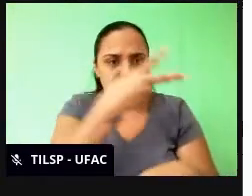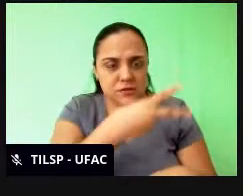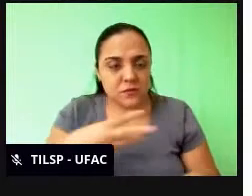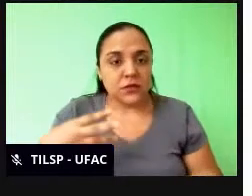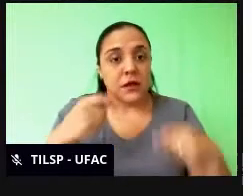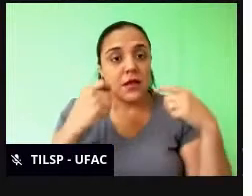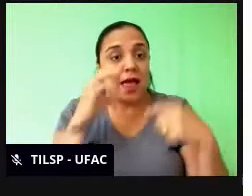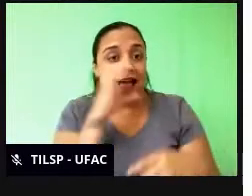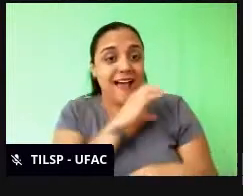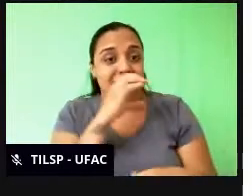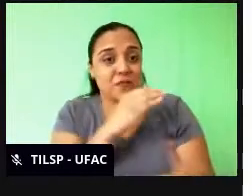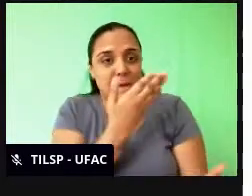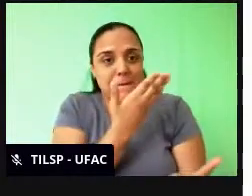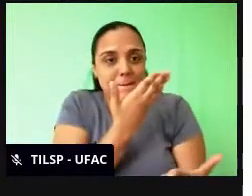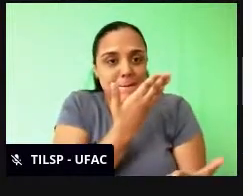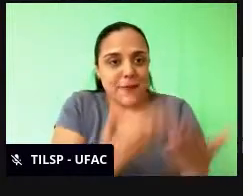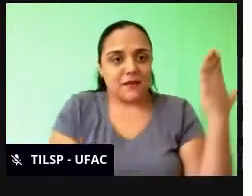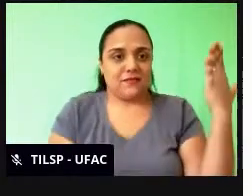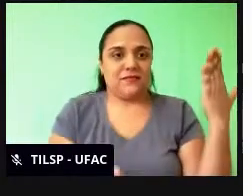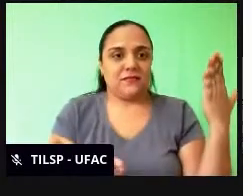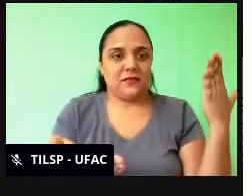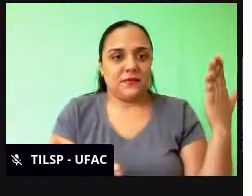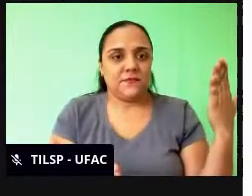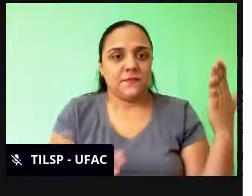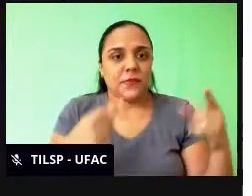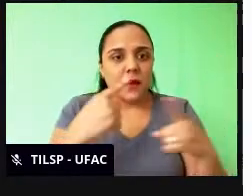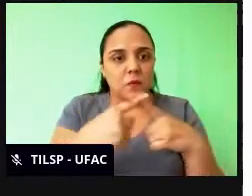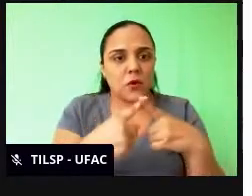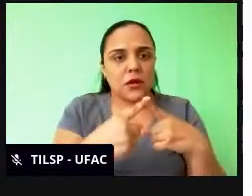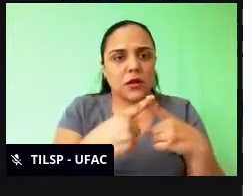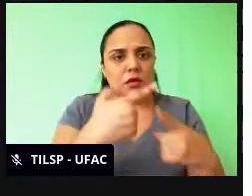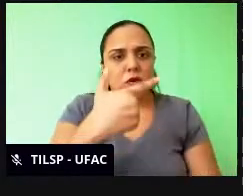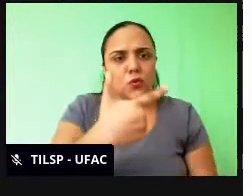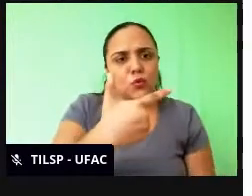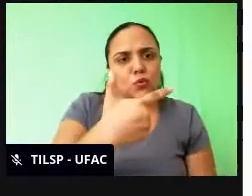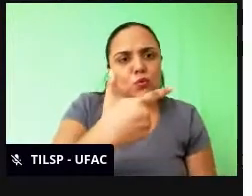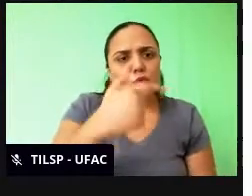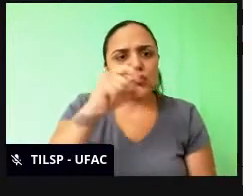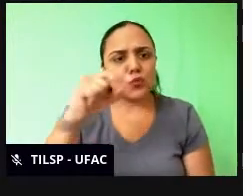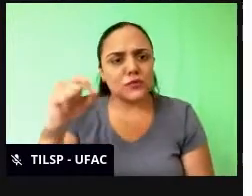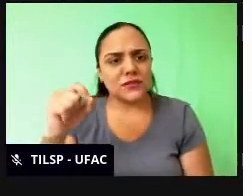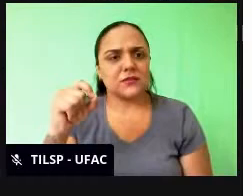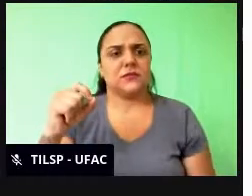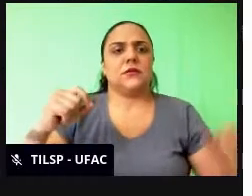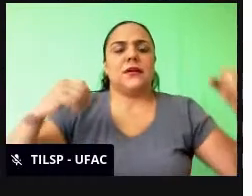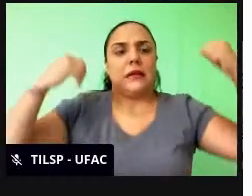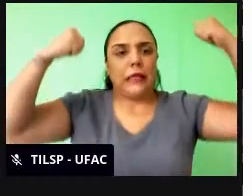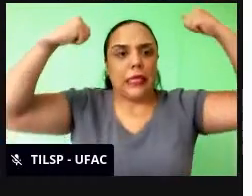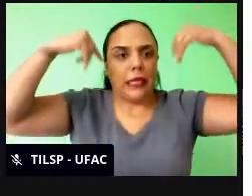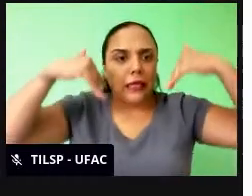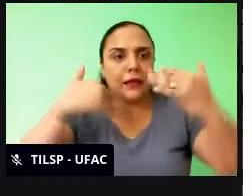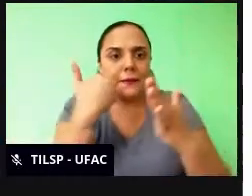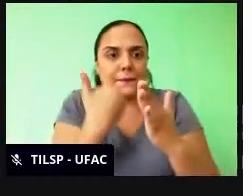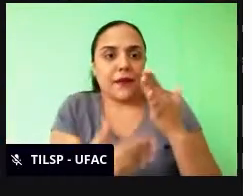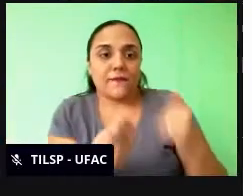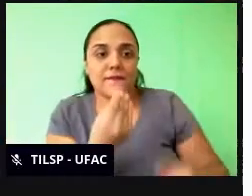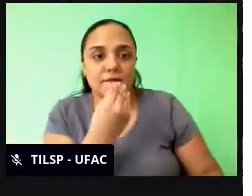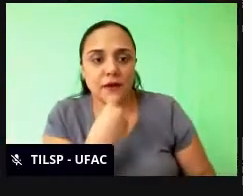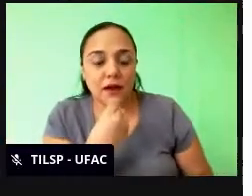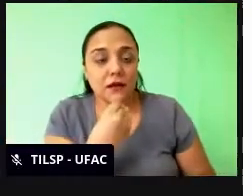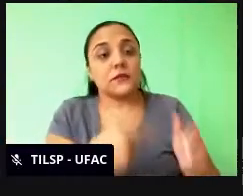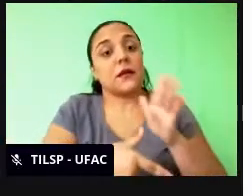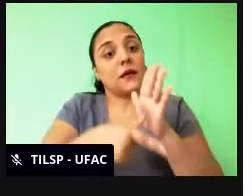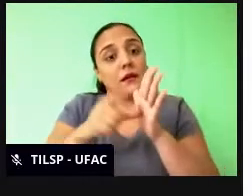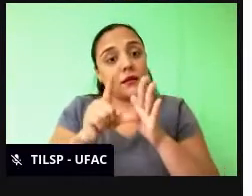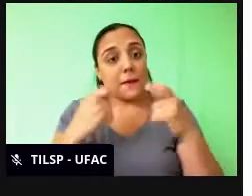gasto energético por sessão é de 200 a 400 quilocalorias. Então, para isso, gente, a